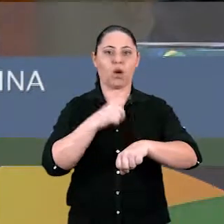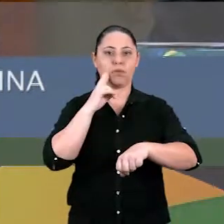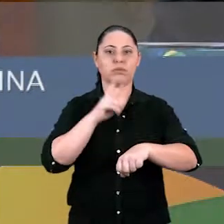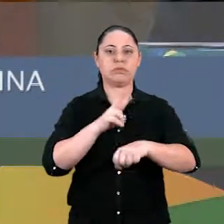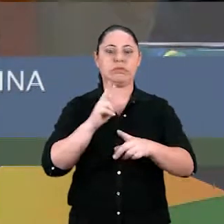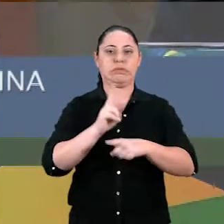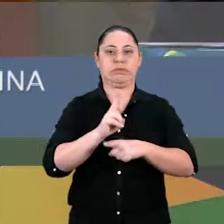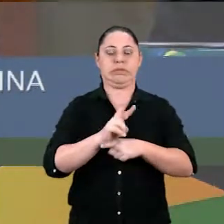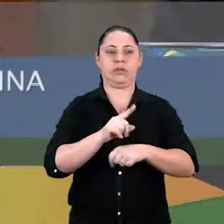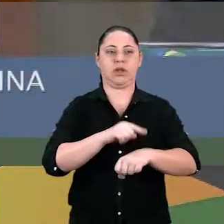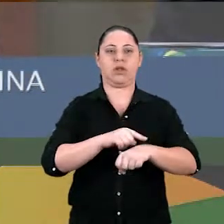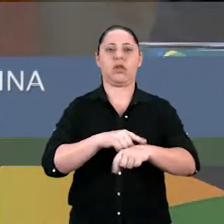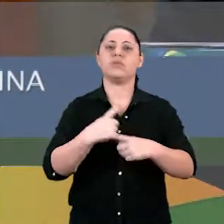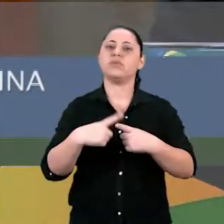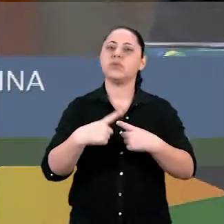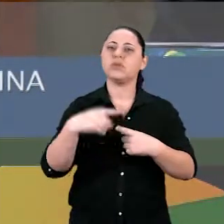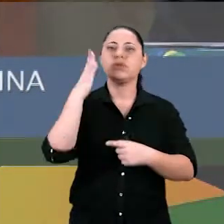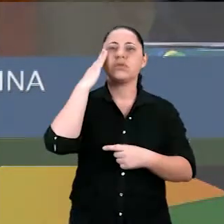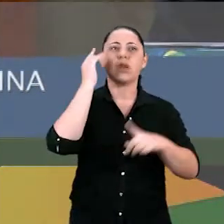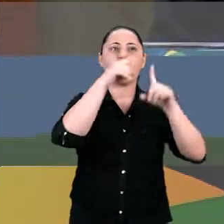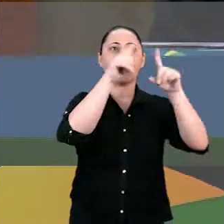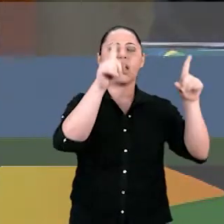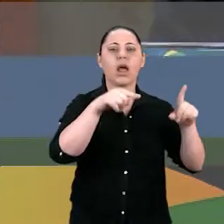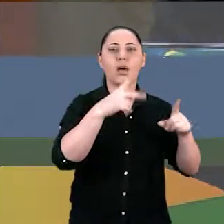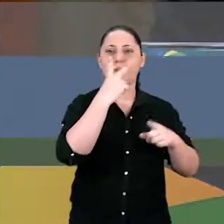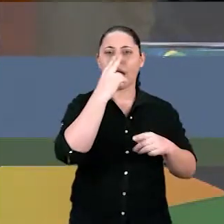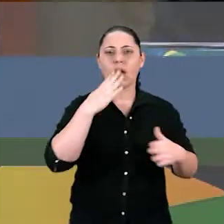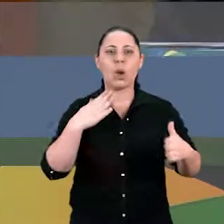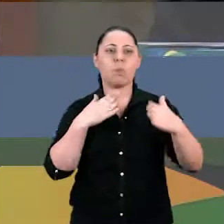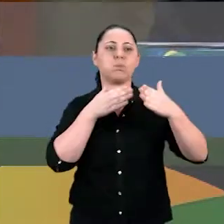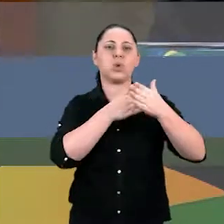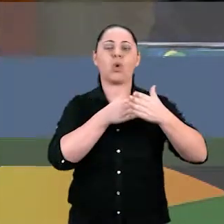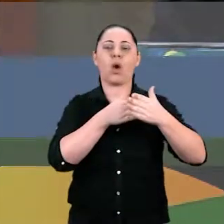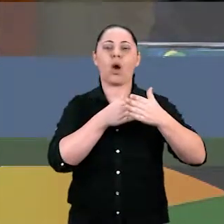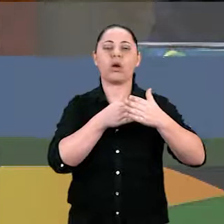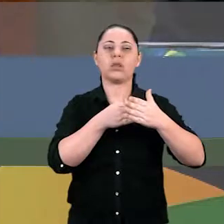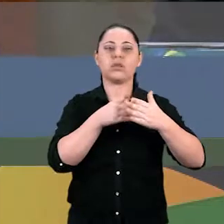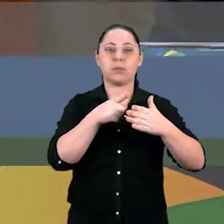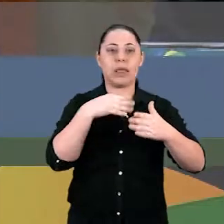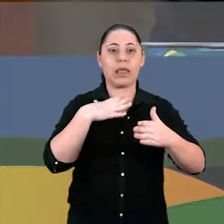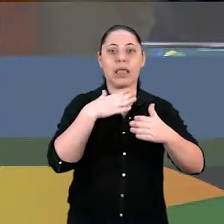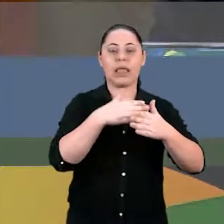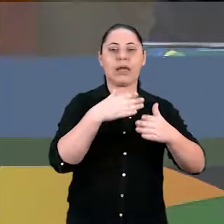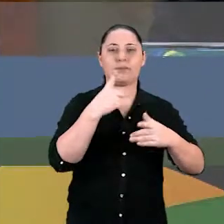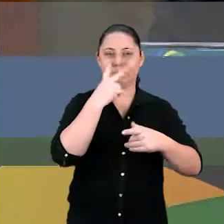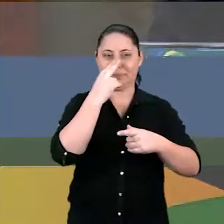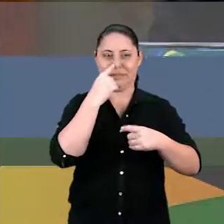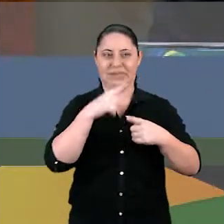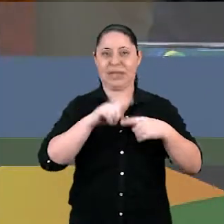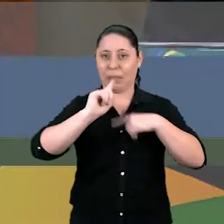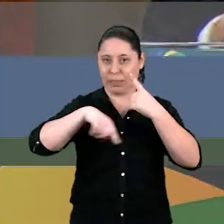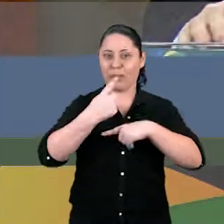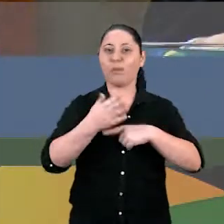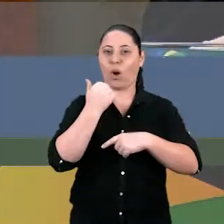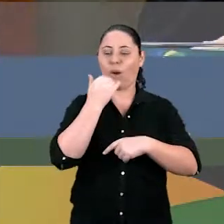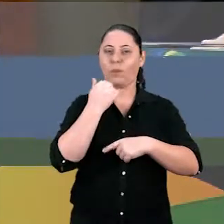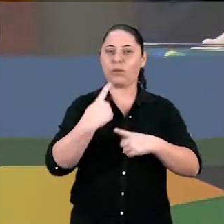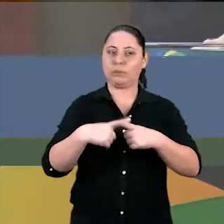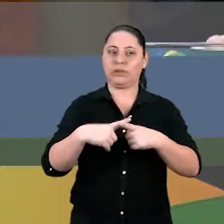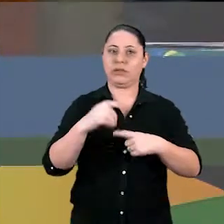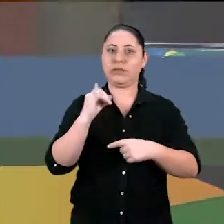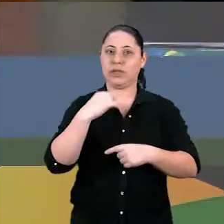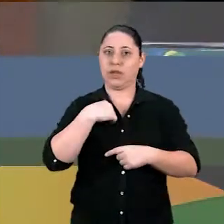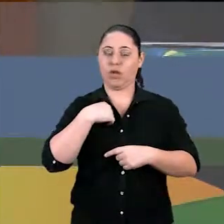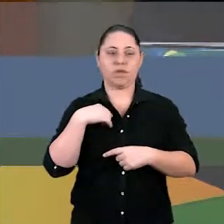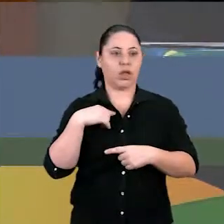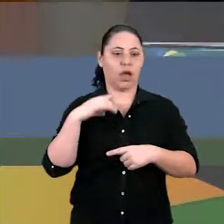minutos regulamentares aqui, até porque eu tenho consciência de que esse painel é o último obstáculo entre o auditório e o almoço, de modo que eu